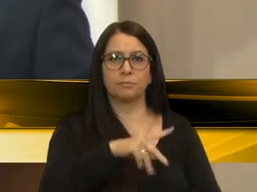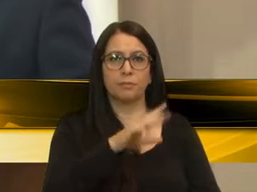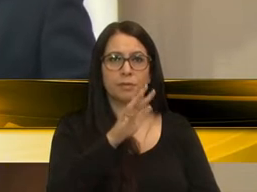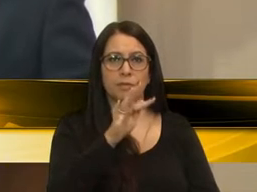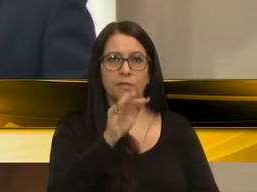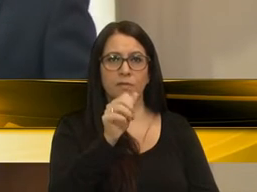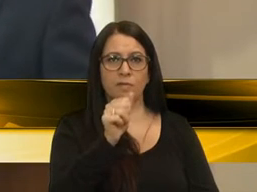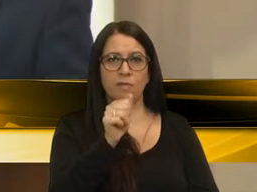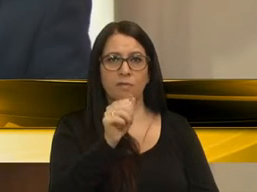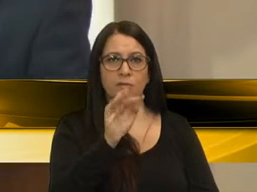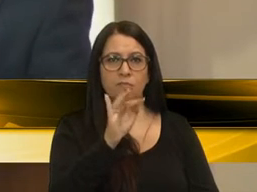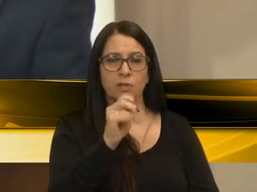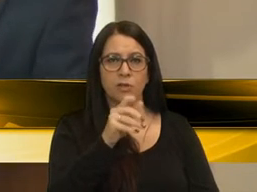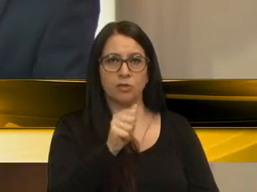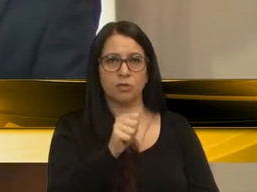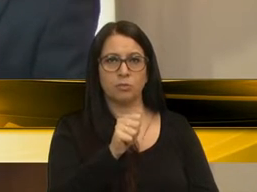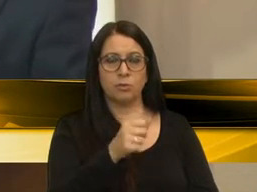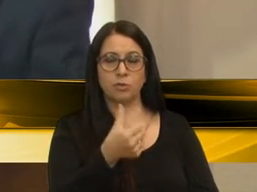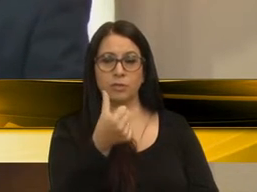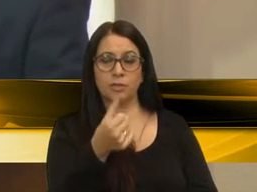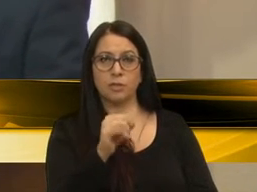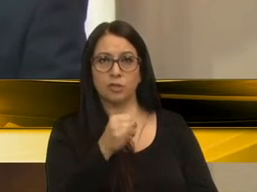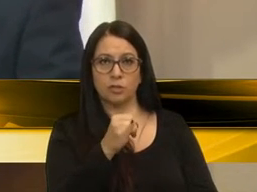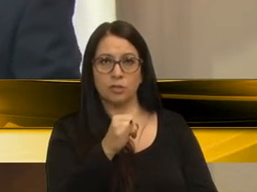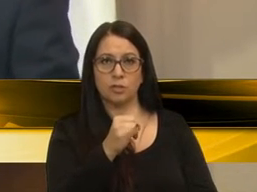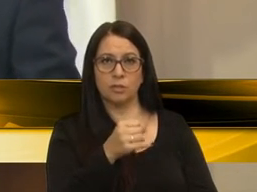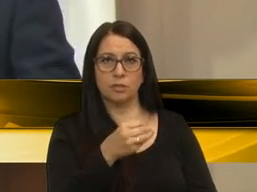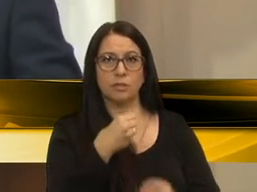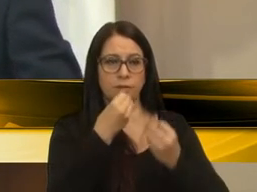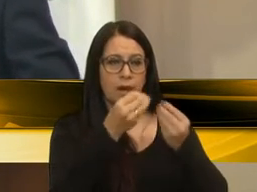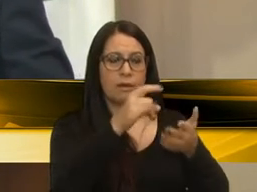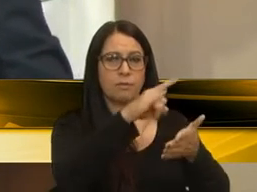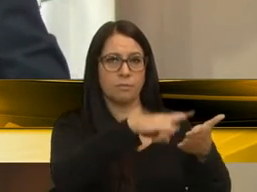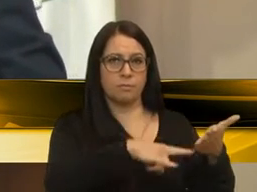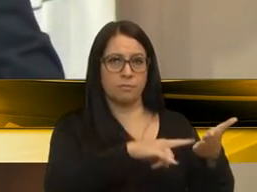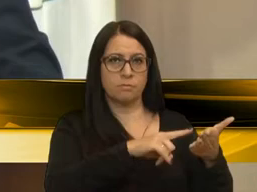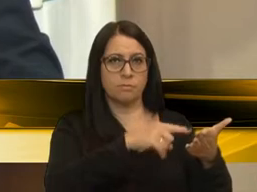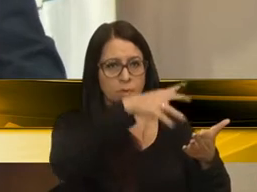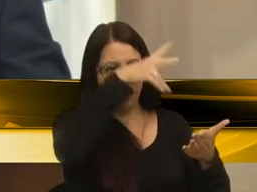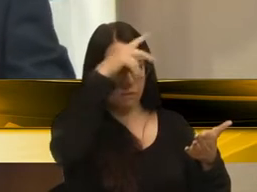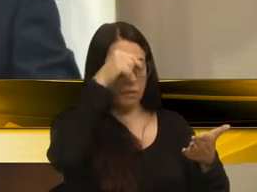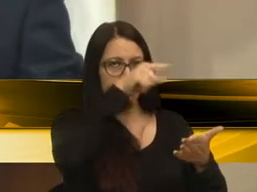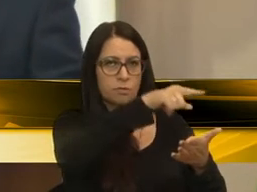Fátima Randon, no dia 6 de janeiro, encaminharam os documentos para o município.